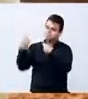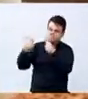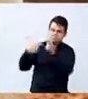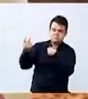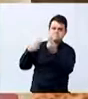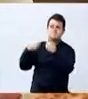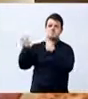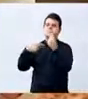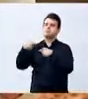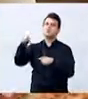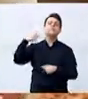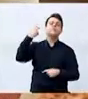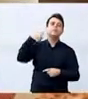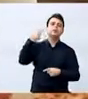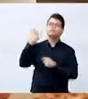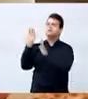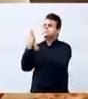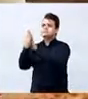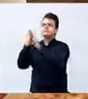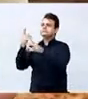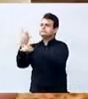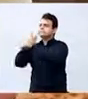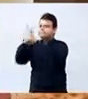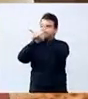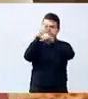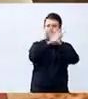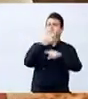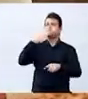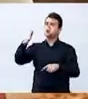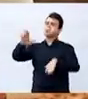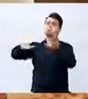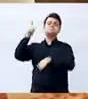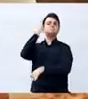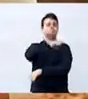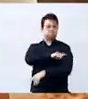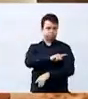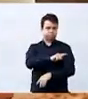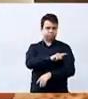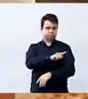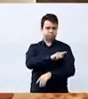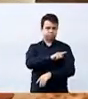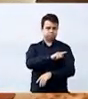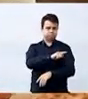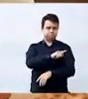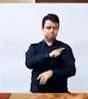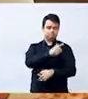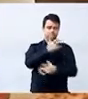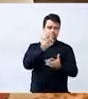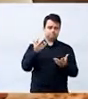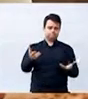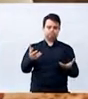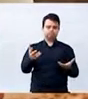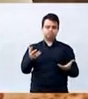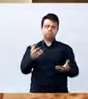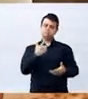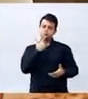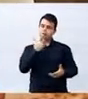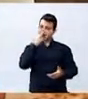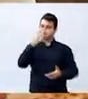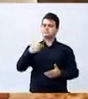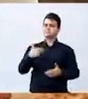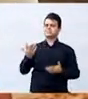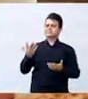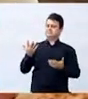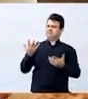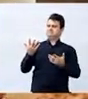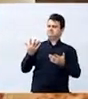porta, pega vereador e vai, e às vezes consegue, né. Então é uma coisa bem apelativa